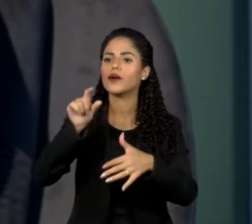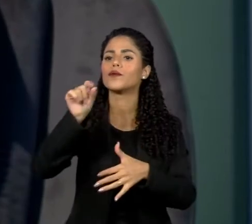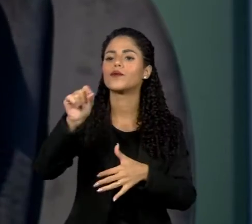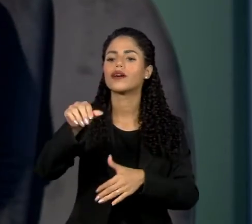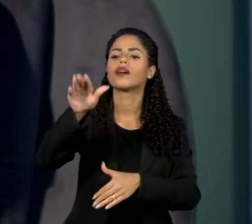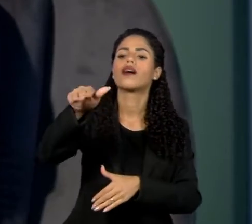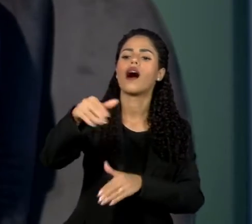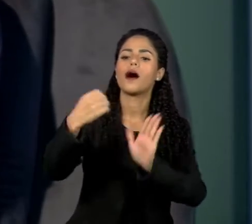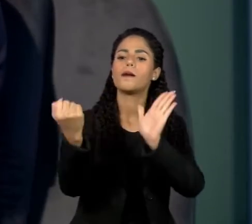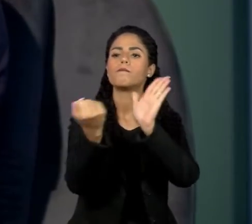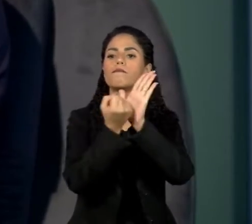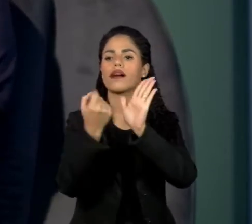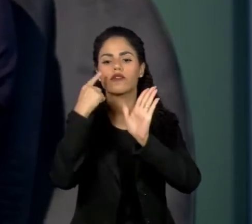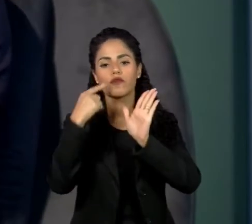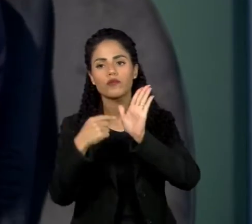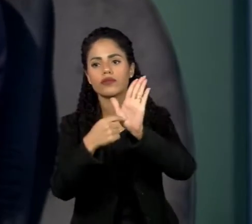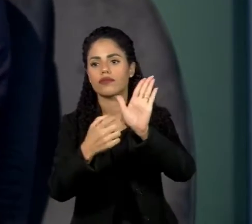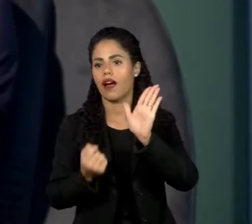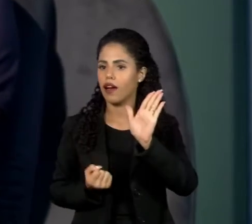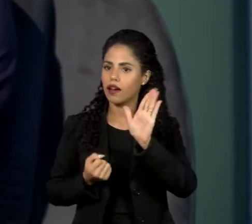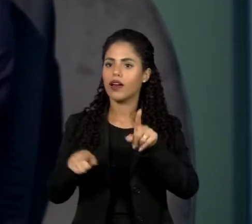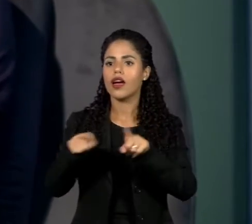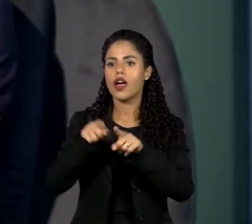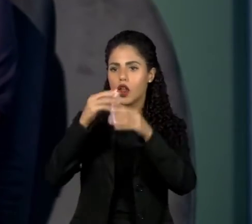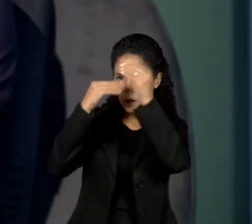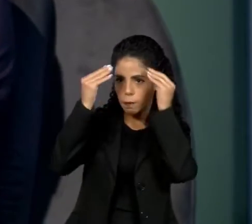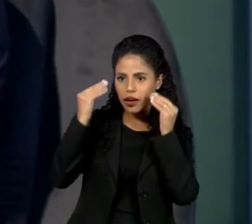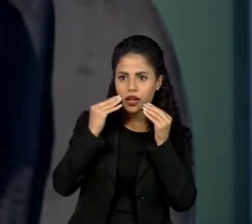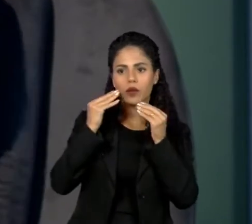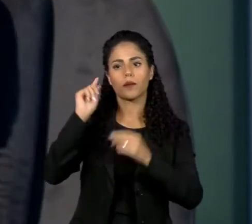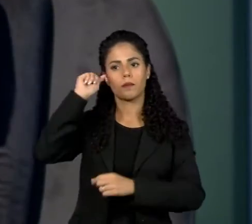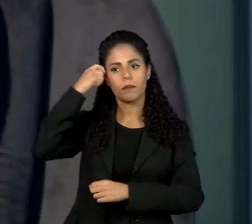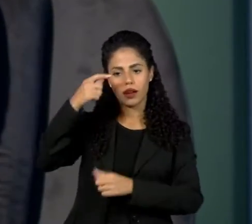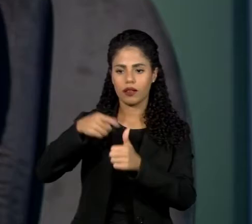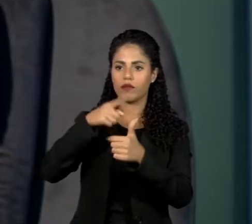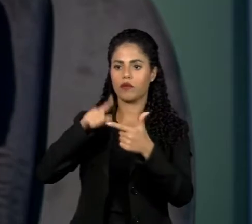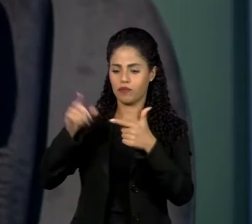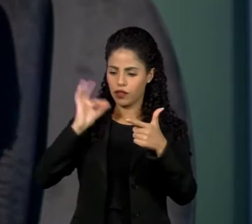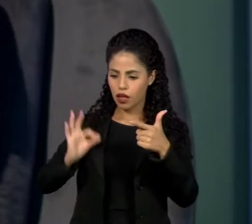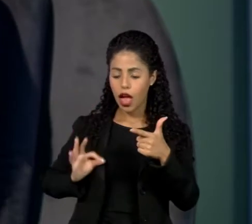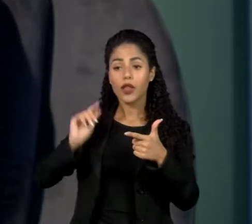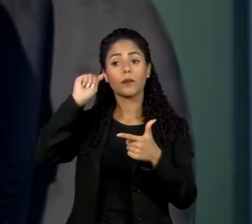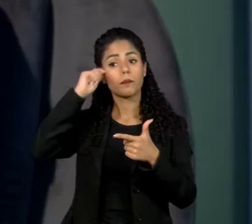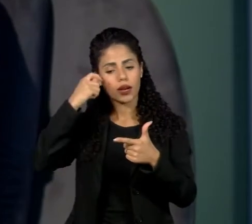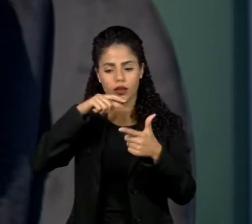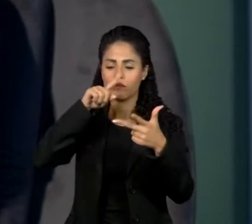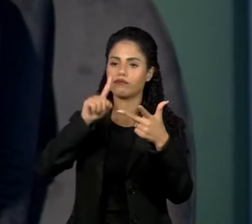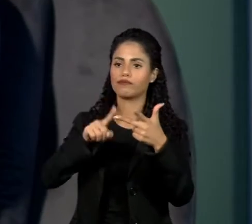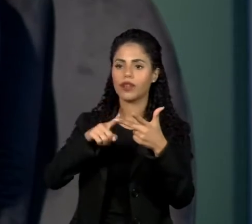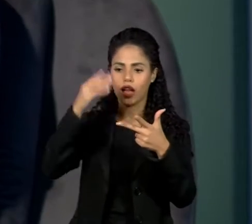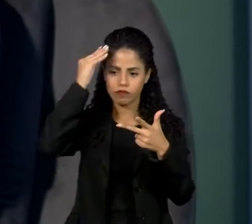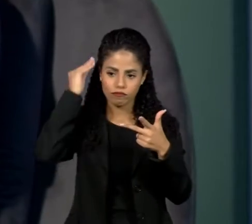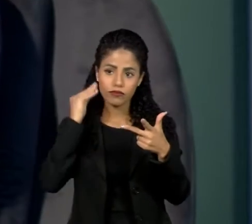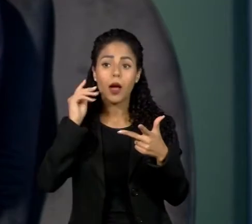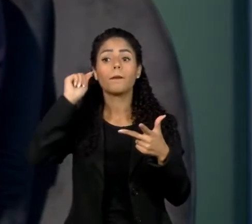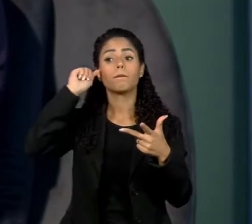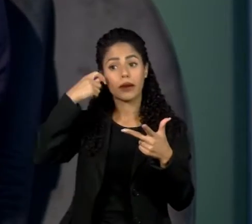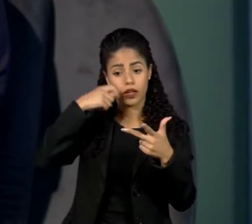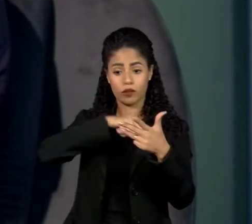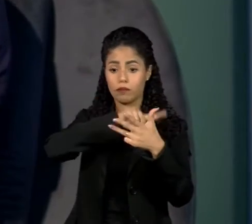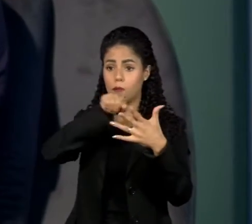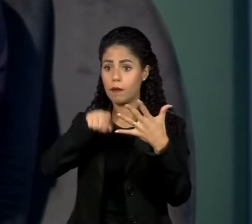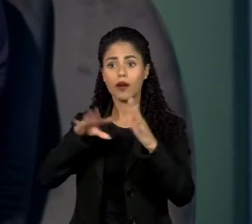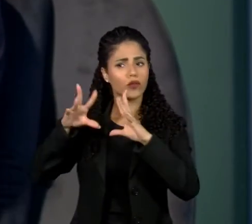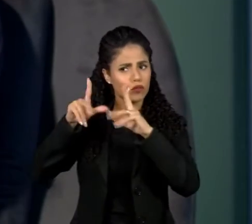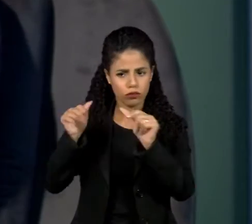eu não vou abrir mão do meu maquiador preto, do meu set preto, do meu diretor preto para fazer uma publicidade, porque ele precisa baratear os